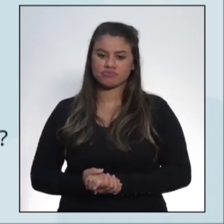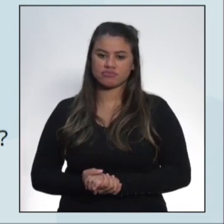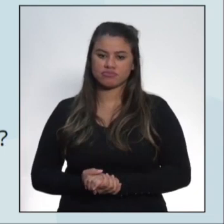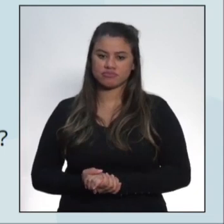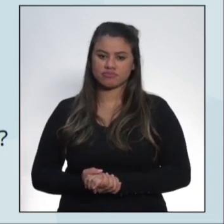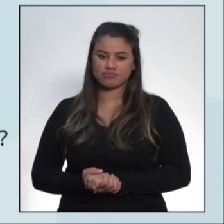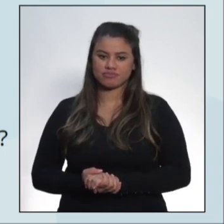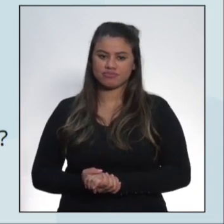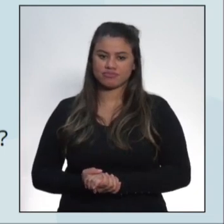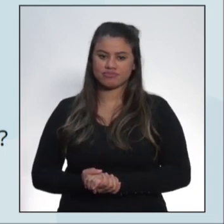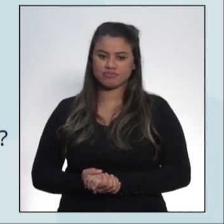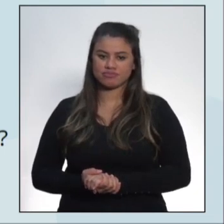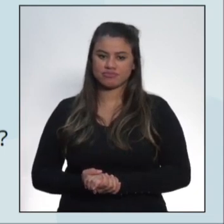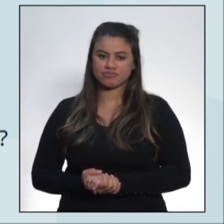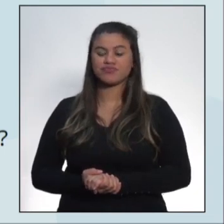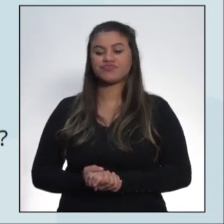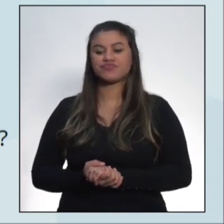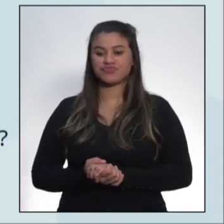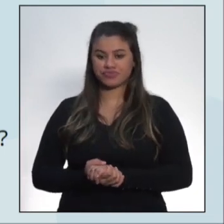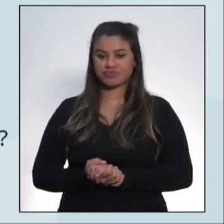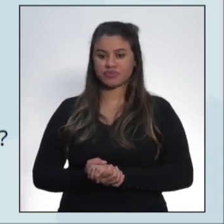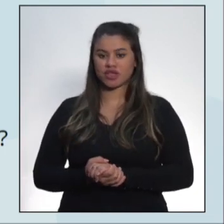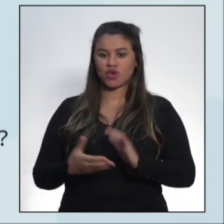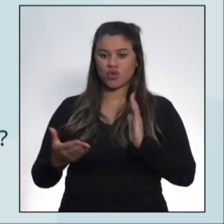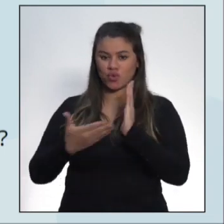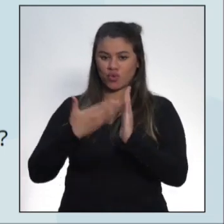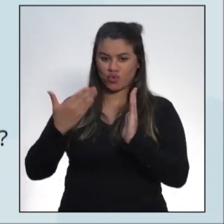leremos a seguir foi extraído da obra O